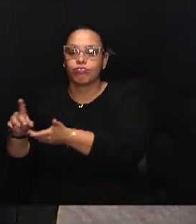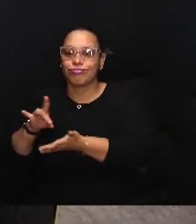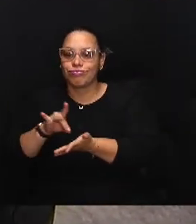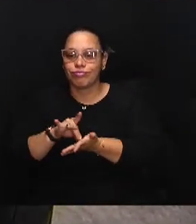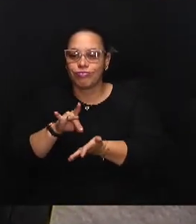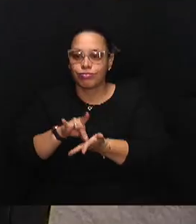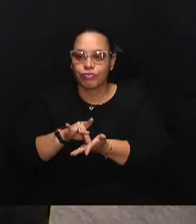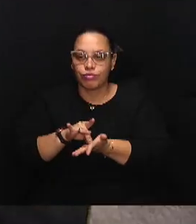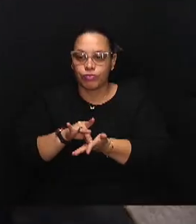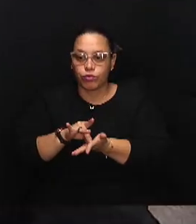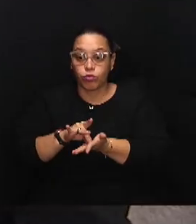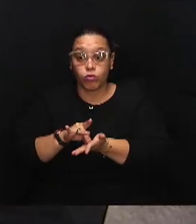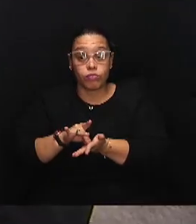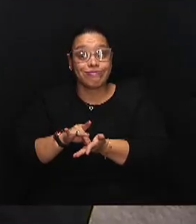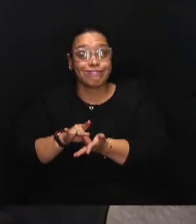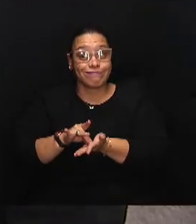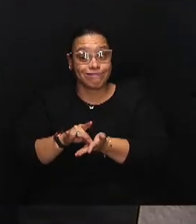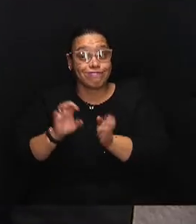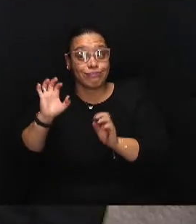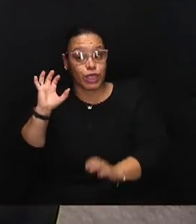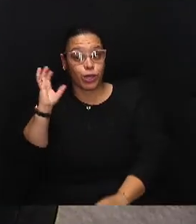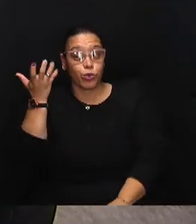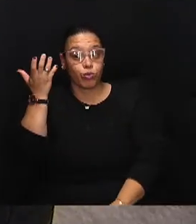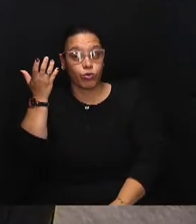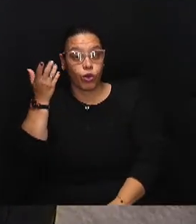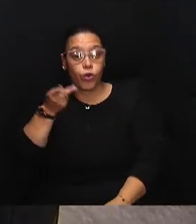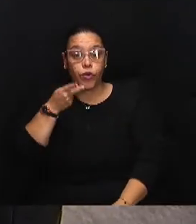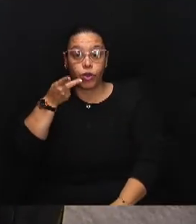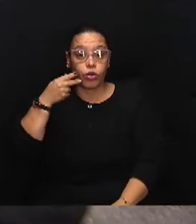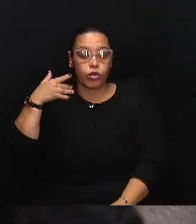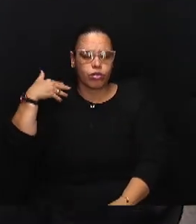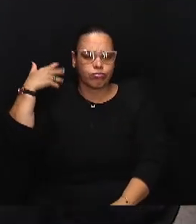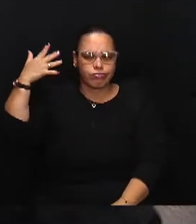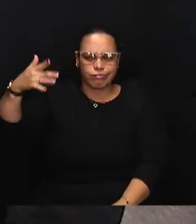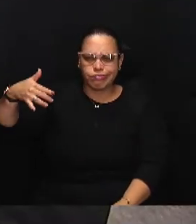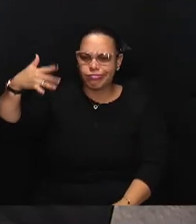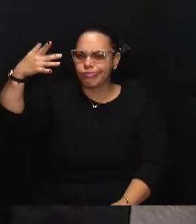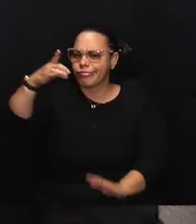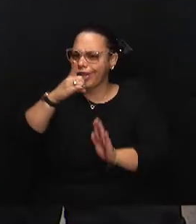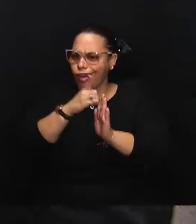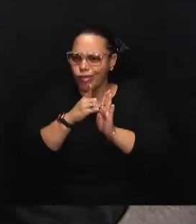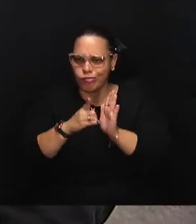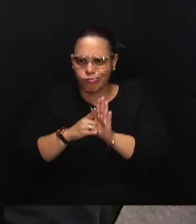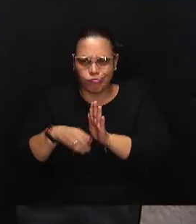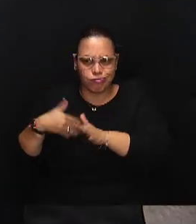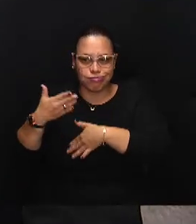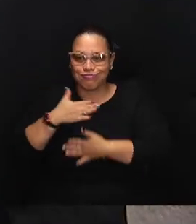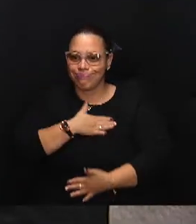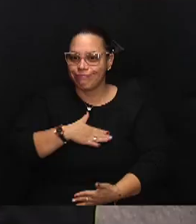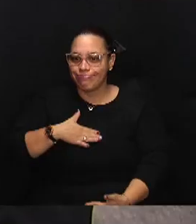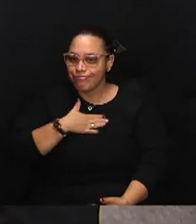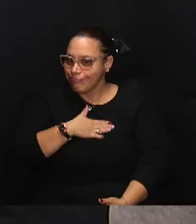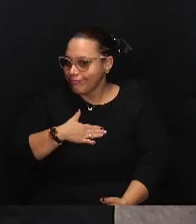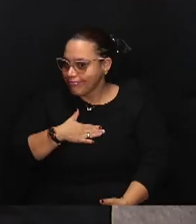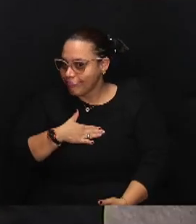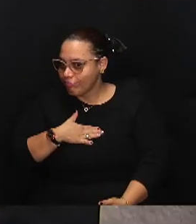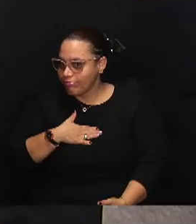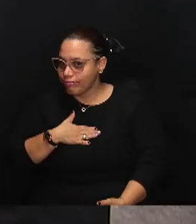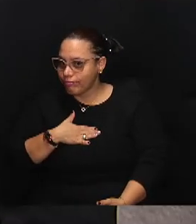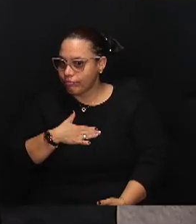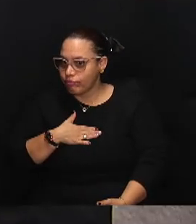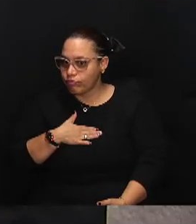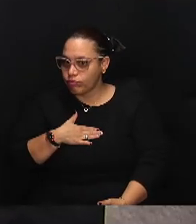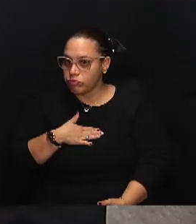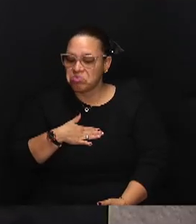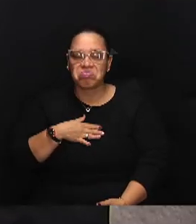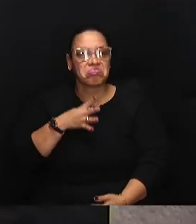os verdadeiros palcos desses acontecimentos relatados ao longo de décadas. E foi muito gostoso, é um exercício